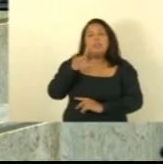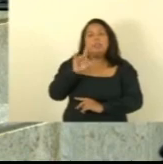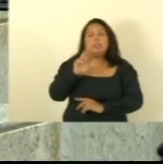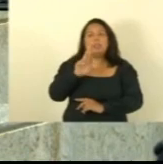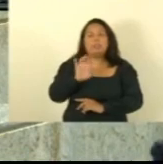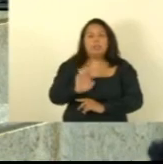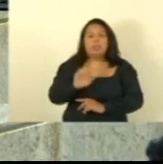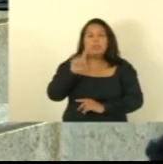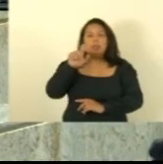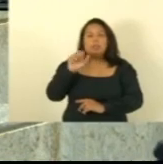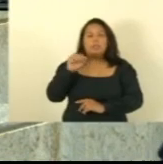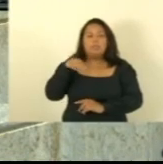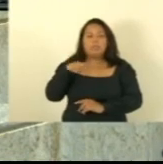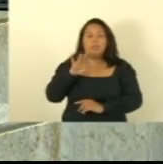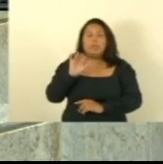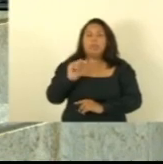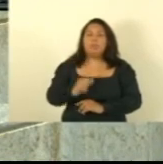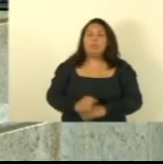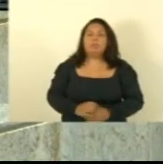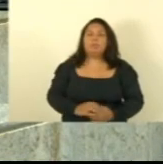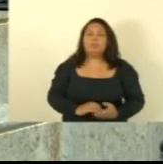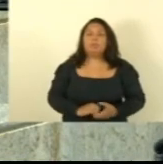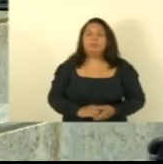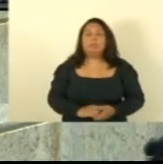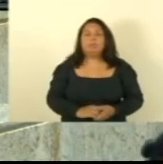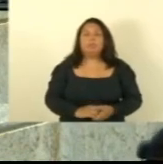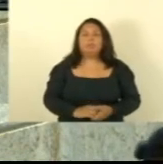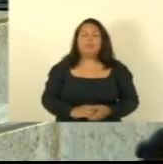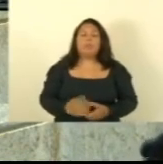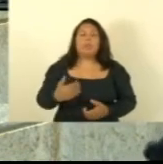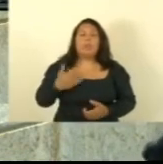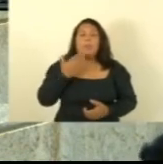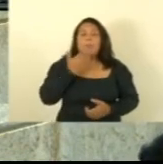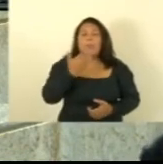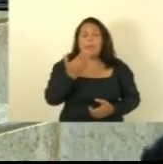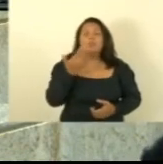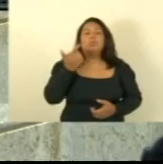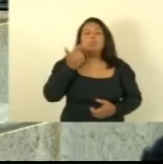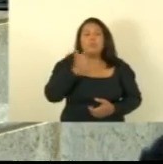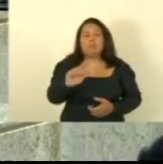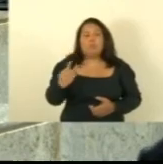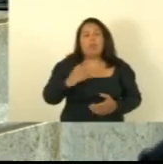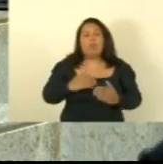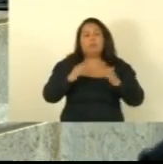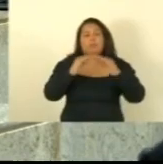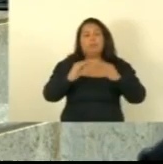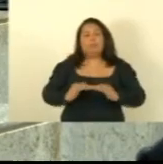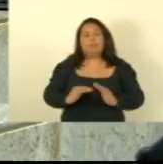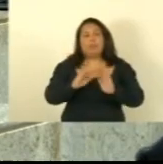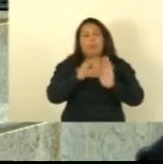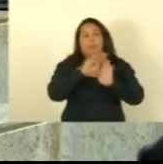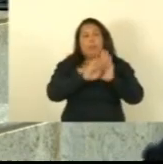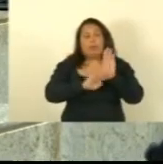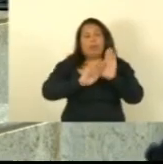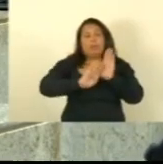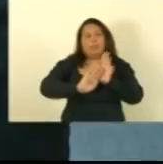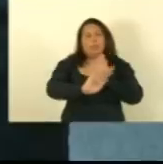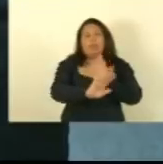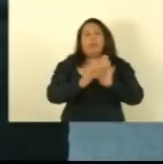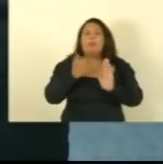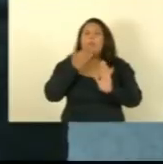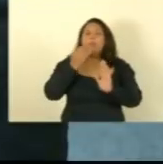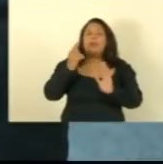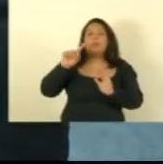Presidente. Existe. Pois não, deputado Chambinho. Solicito novamente baixada de pauta desse projeto, que ele volte na